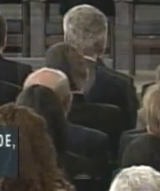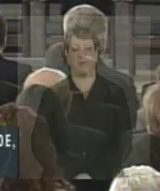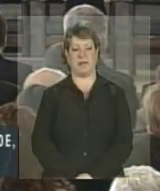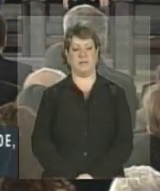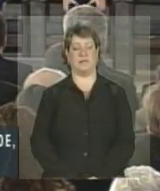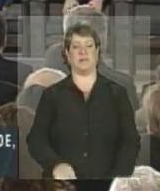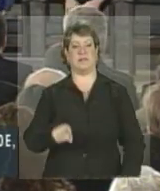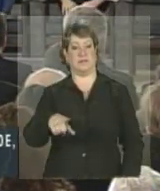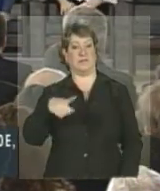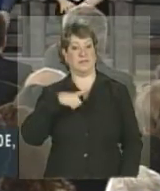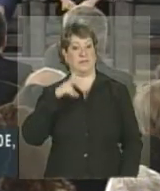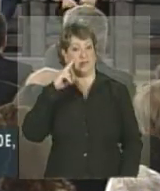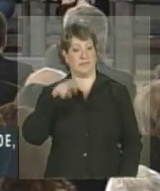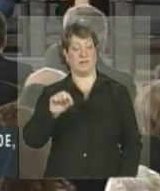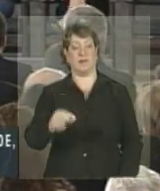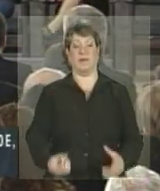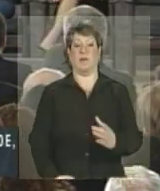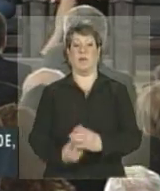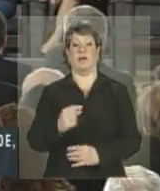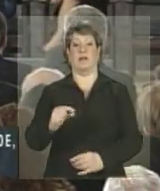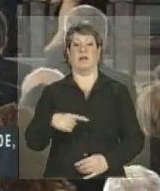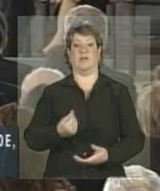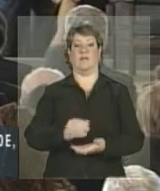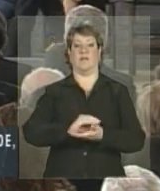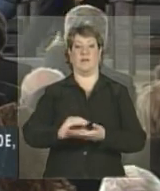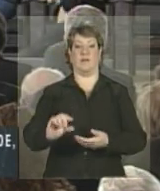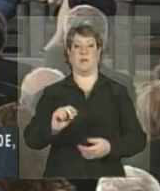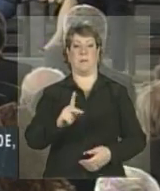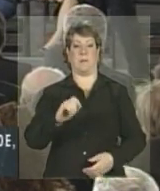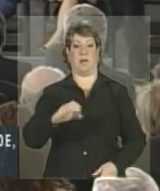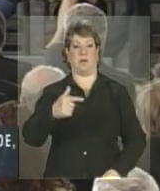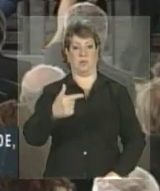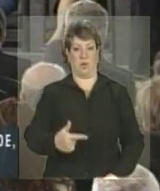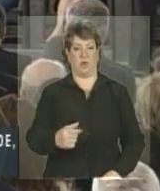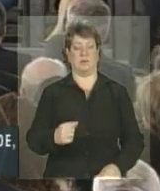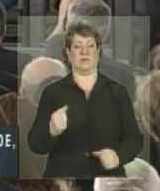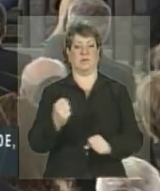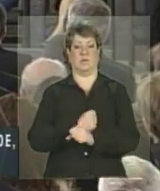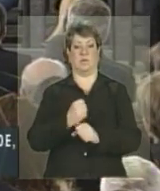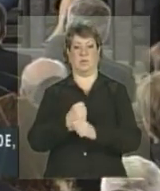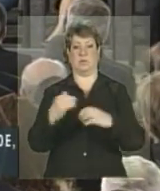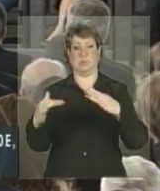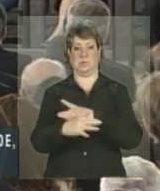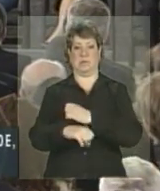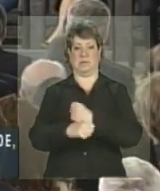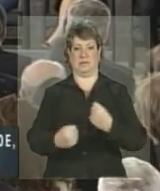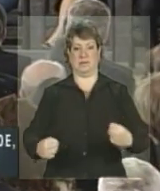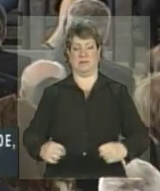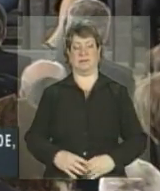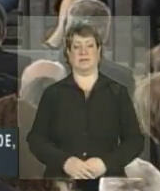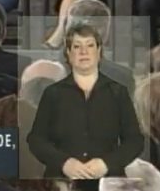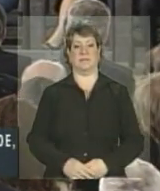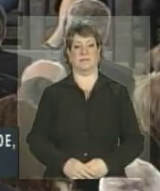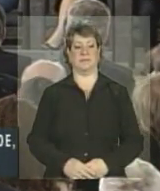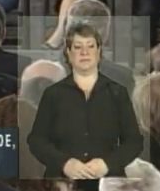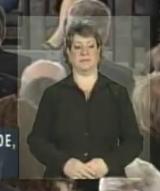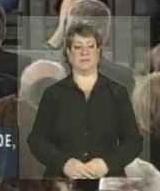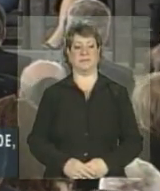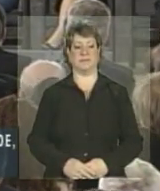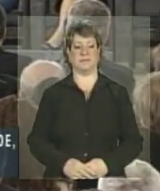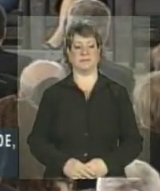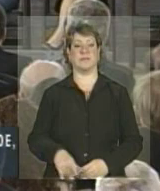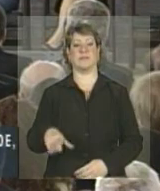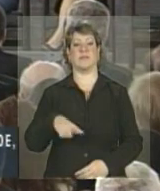Você acompanha o lançamento cidades, e investimentos Ribeiro, no PAC 2 Mobilidade Grandes Cidades. O resultado do processo de